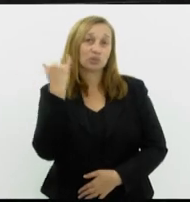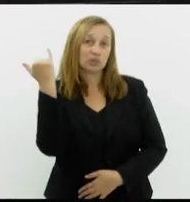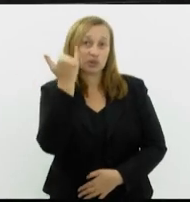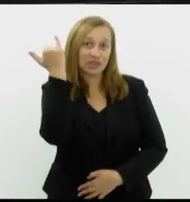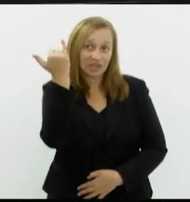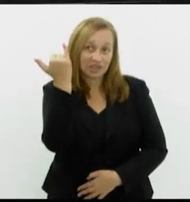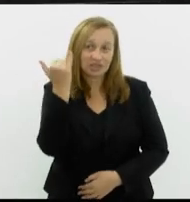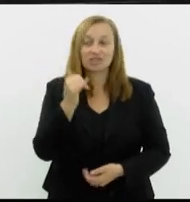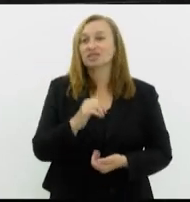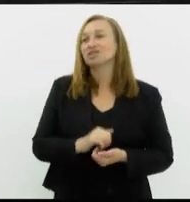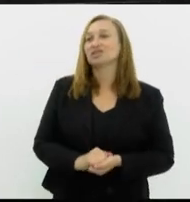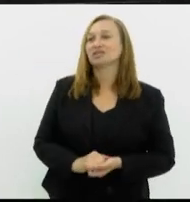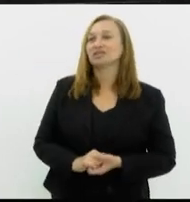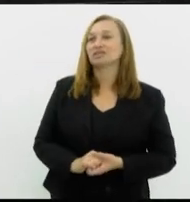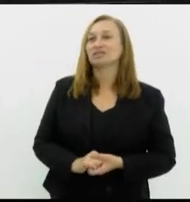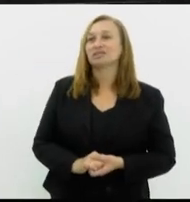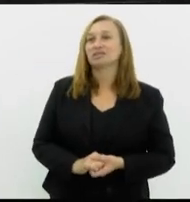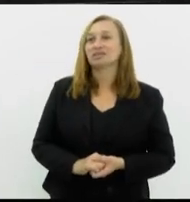tomar